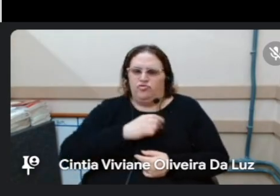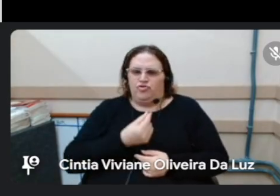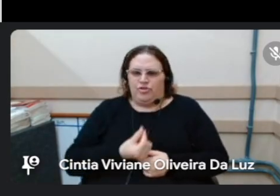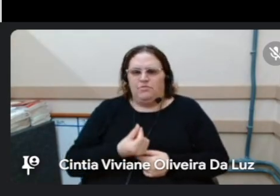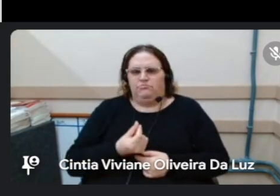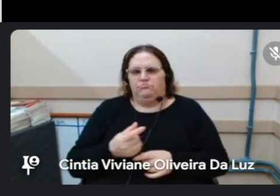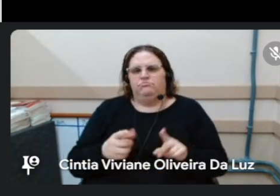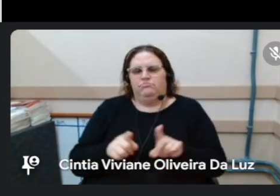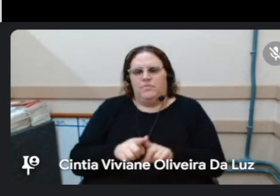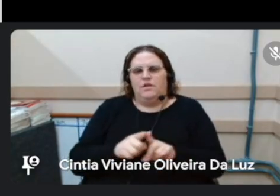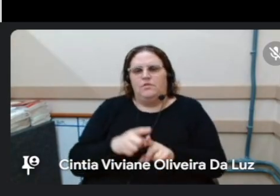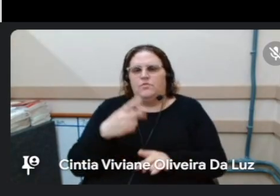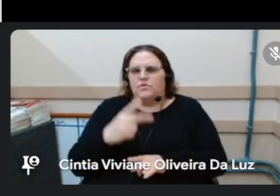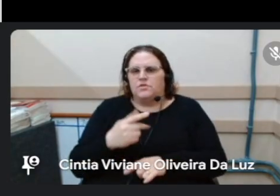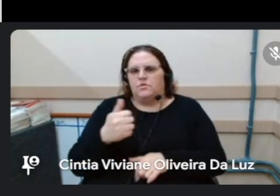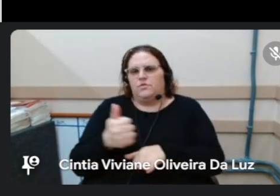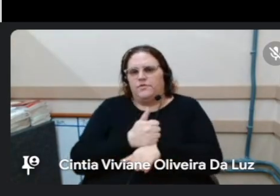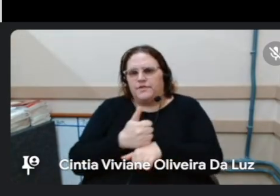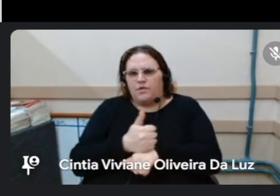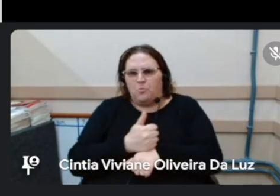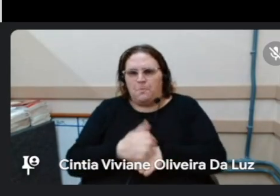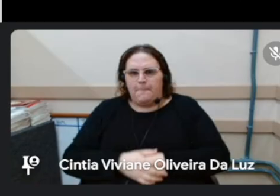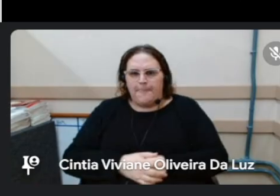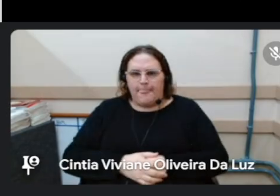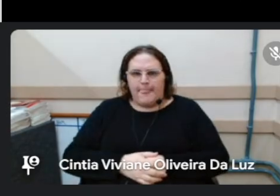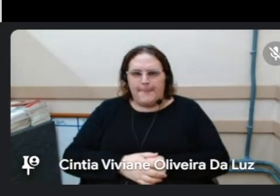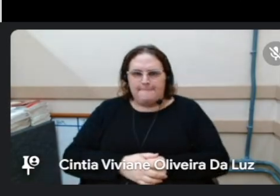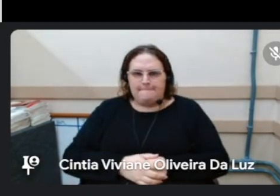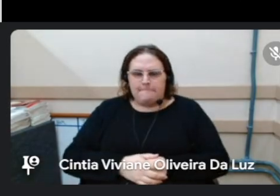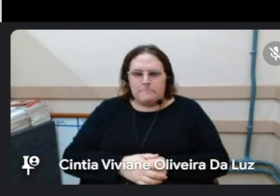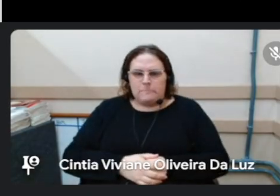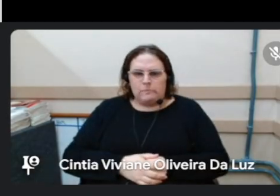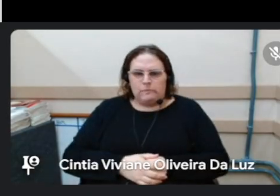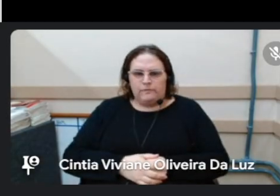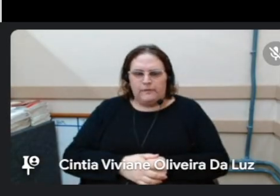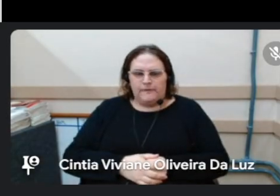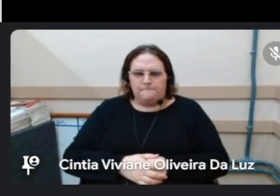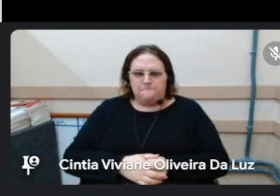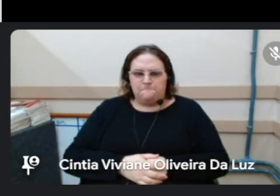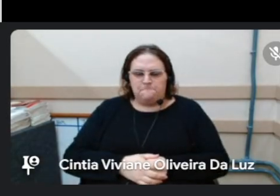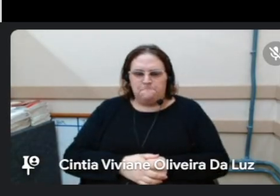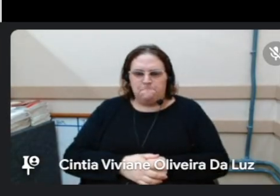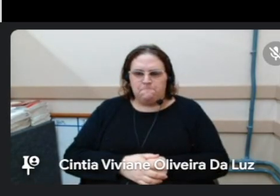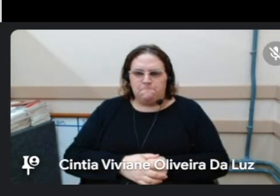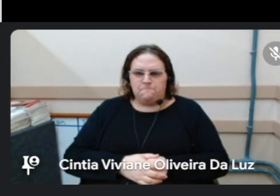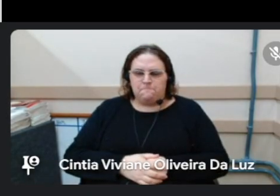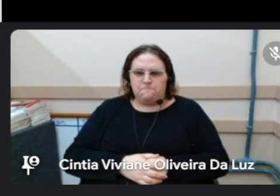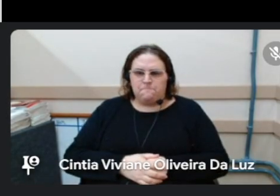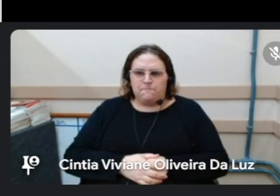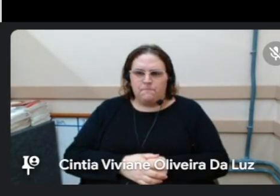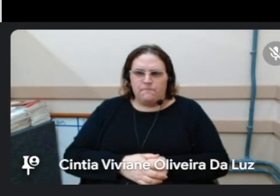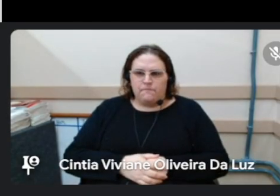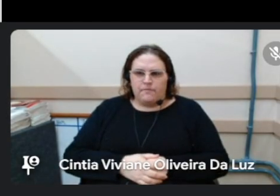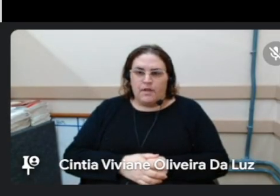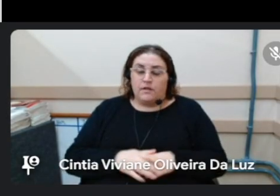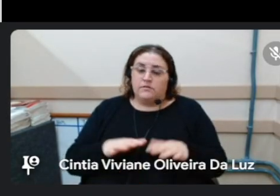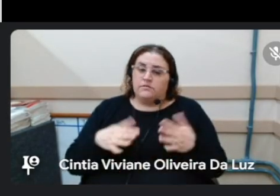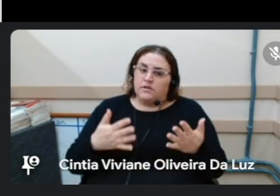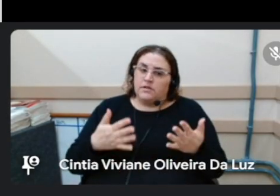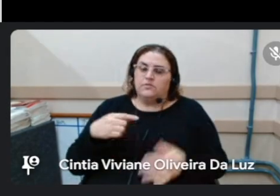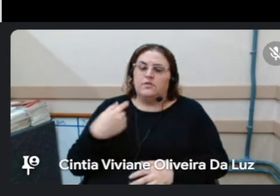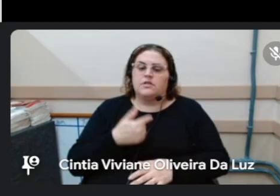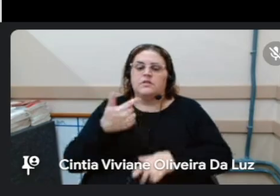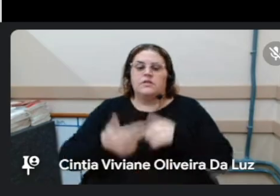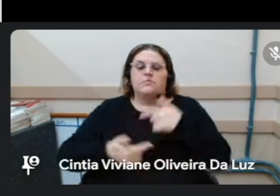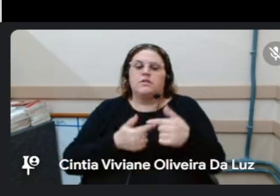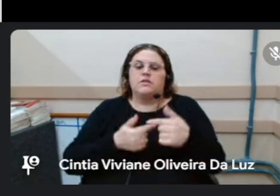sua carreira né Ah enfim eh então nós trabalhamos nesse sentido também